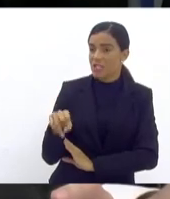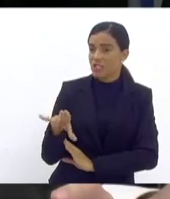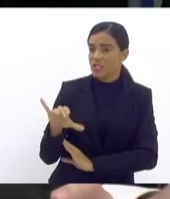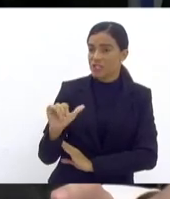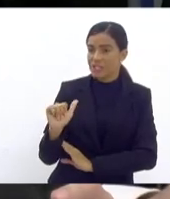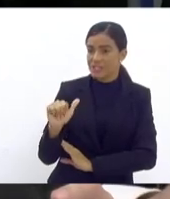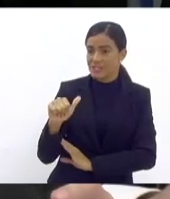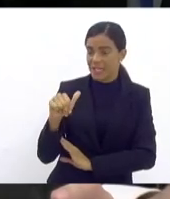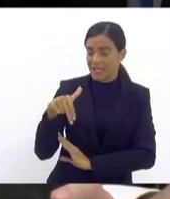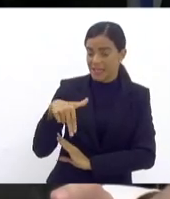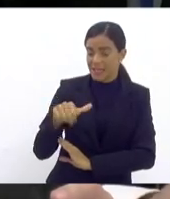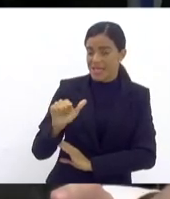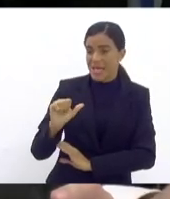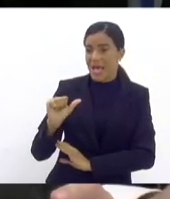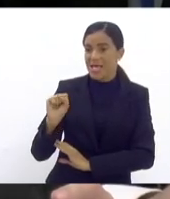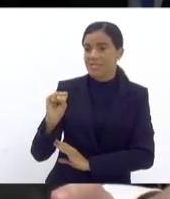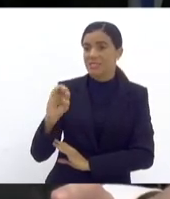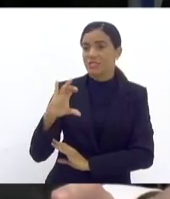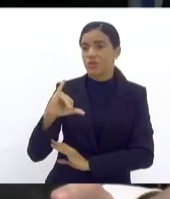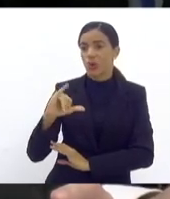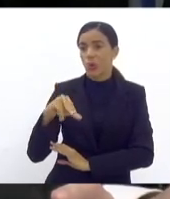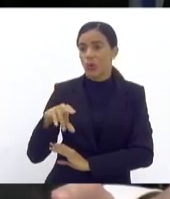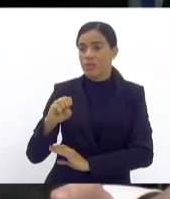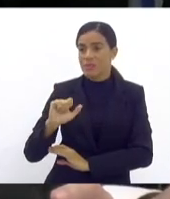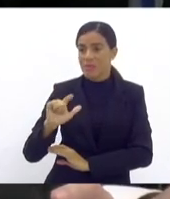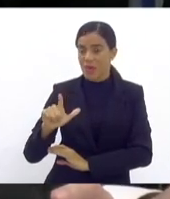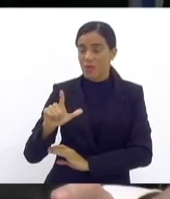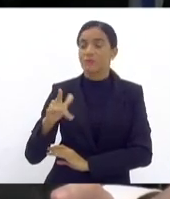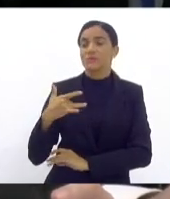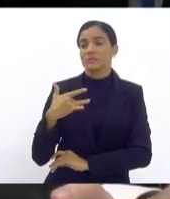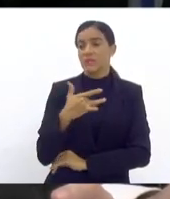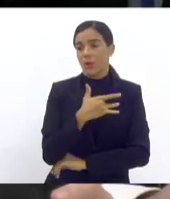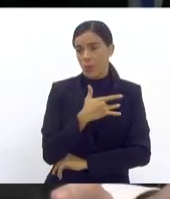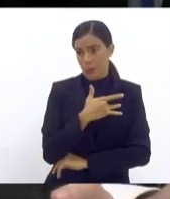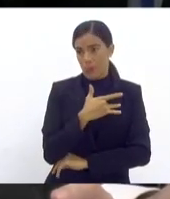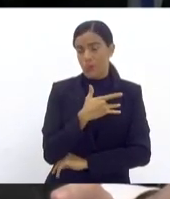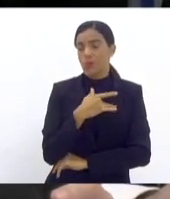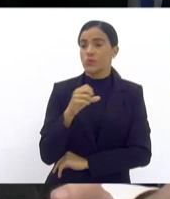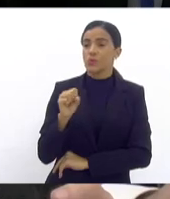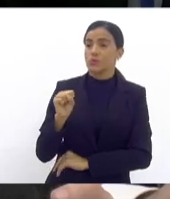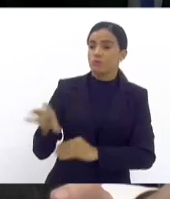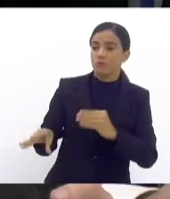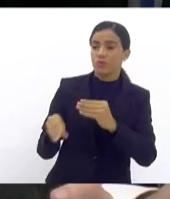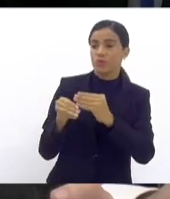Suplementar, a ANS. No entanto, se